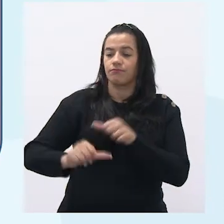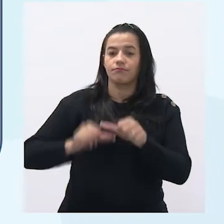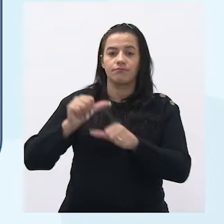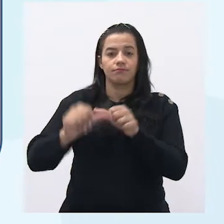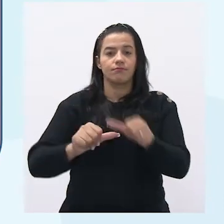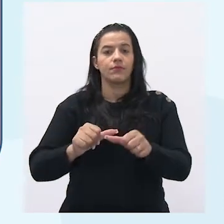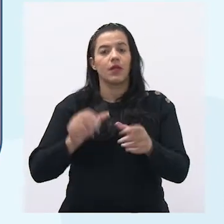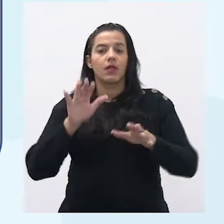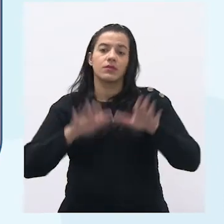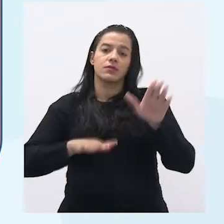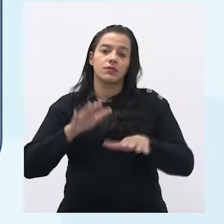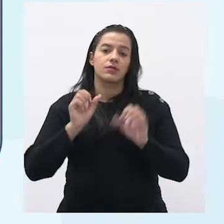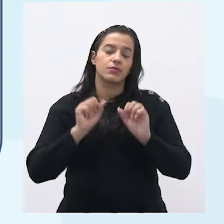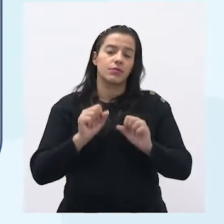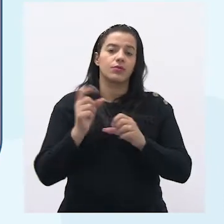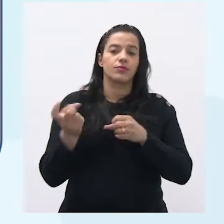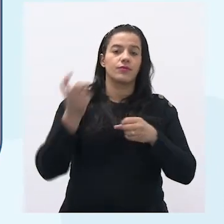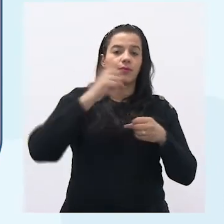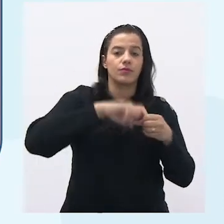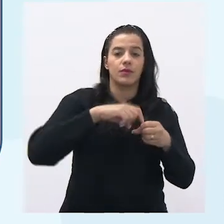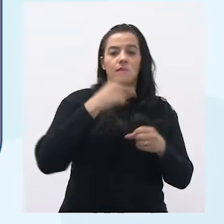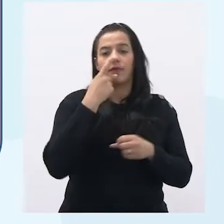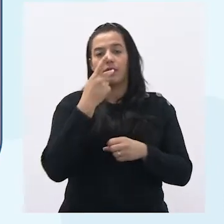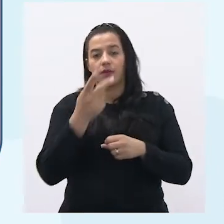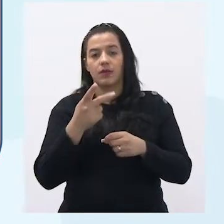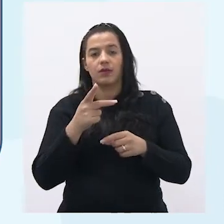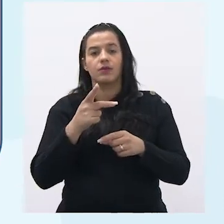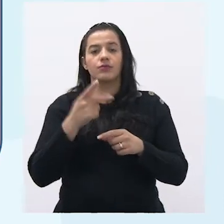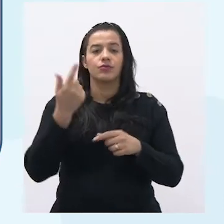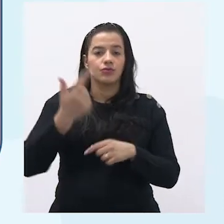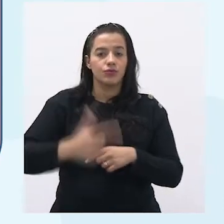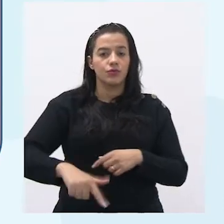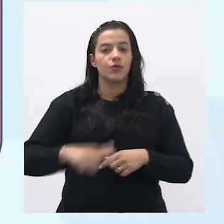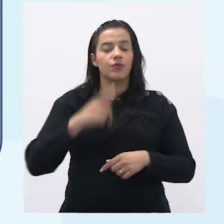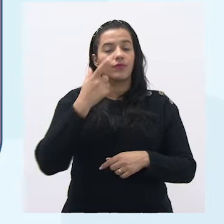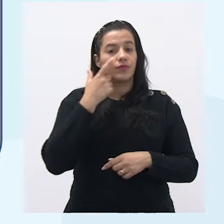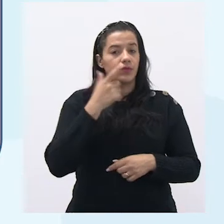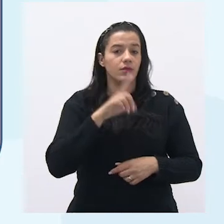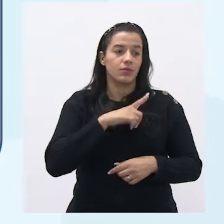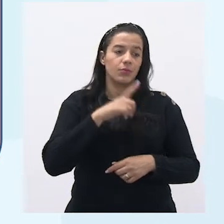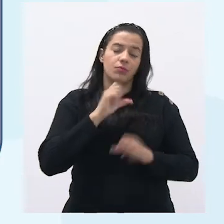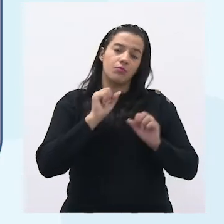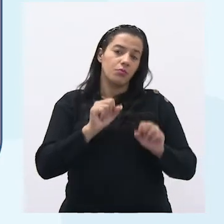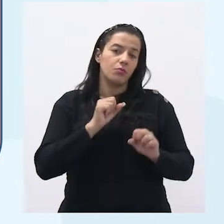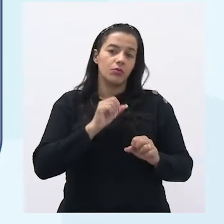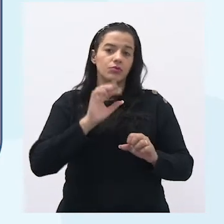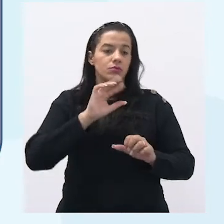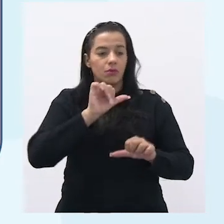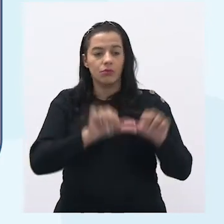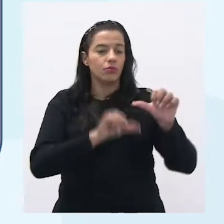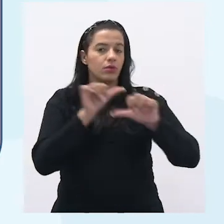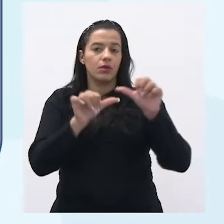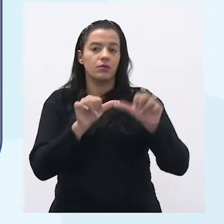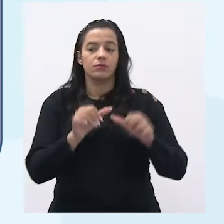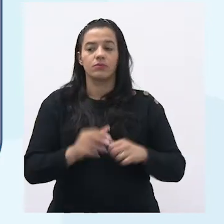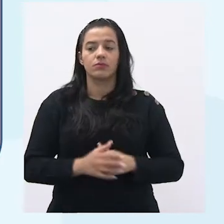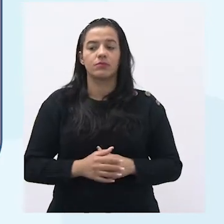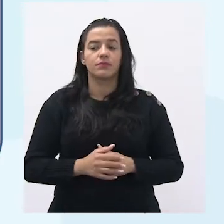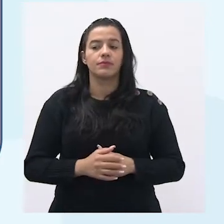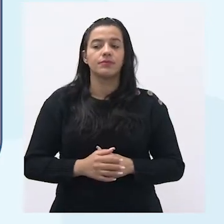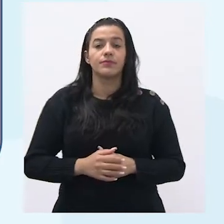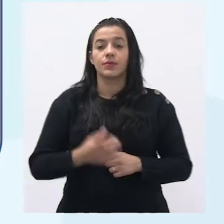a gente volte a falar sobre isso de novo e aí a gente já tem algumas mudanças sobre o que a gente já está dizendo aqui. E uma coisa que é importante, nós